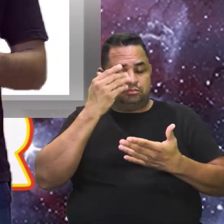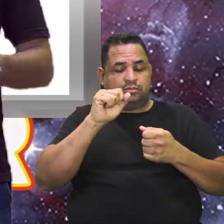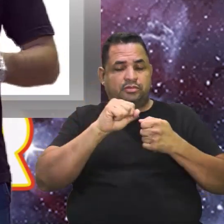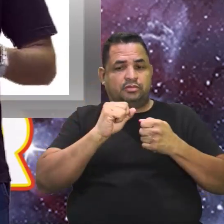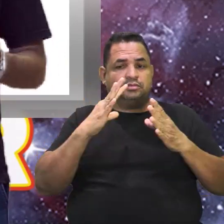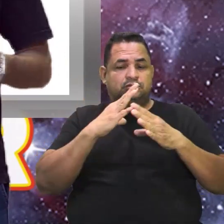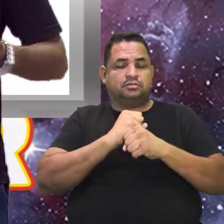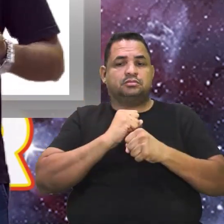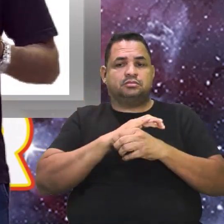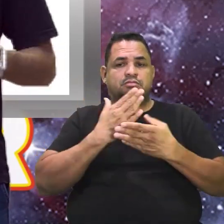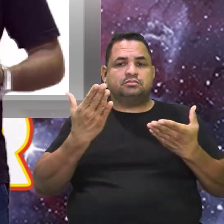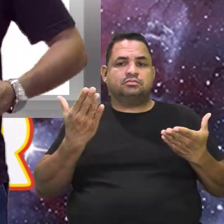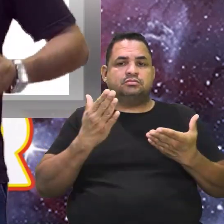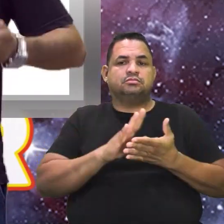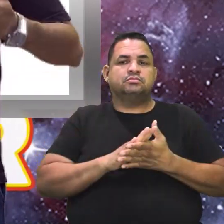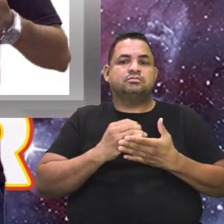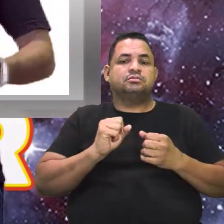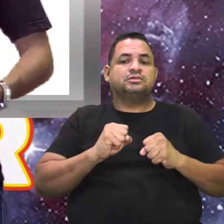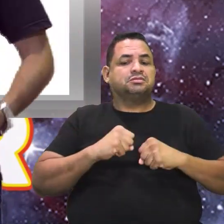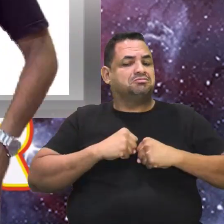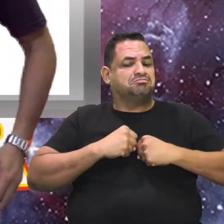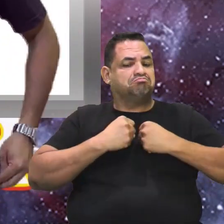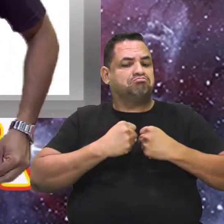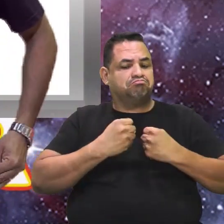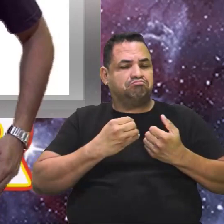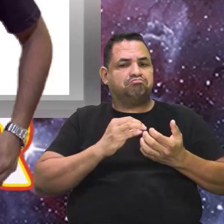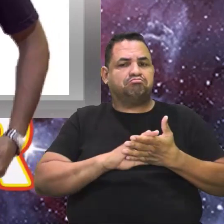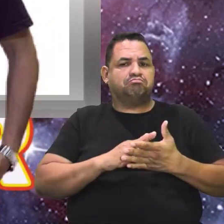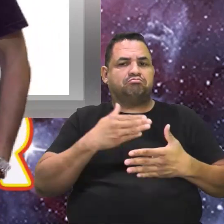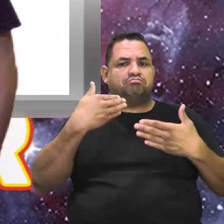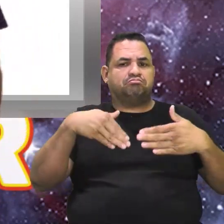Se você tiver com resistência de prova.